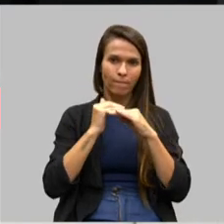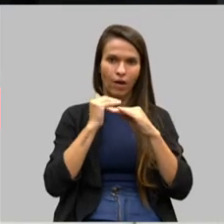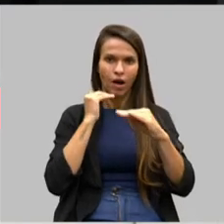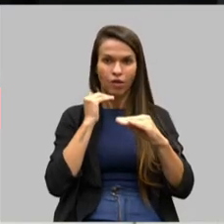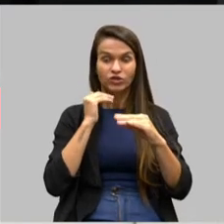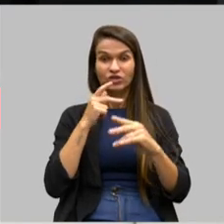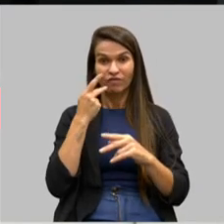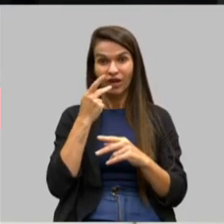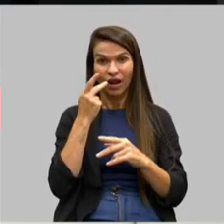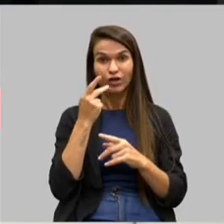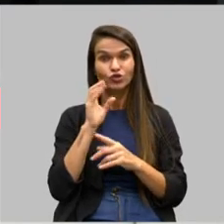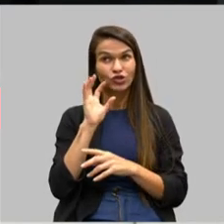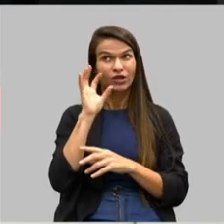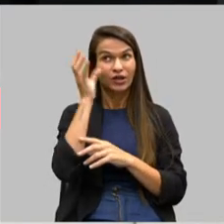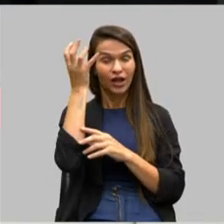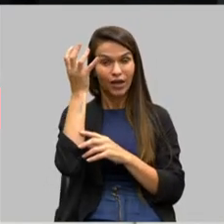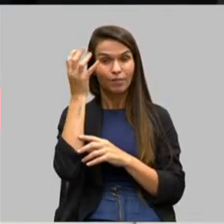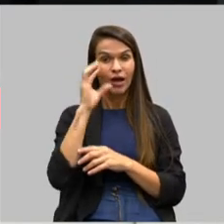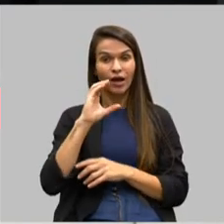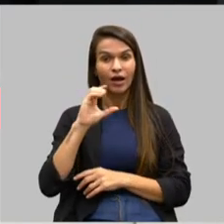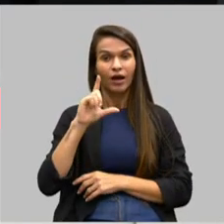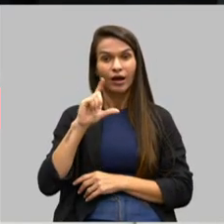clima. E, em termos de